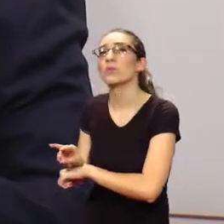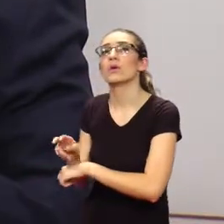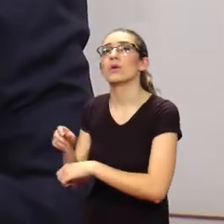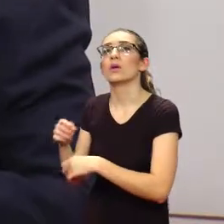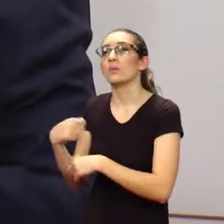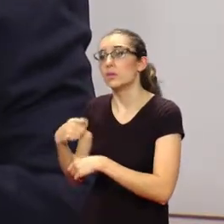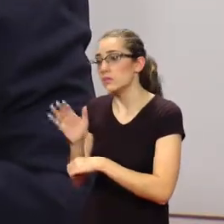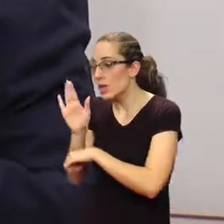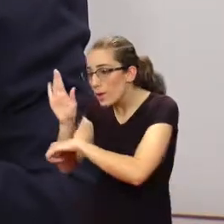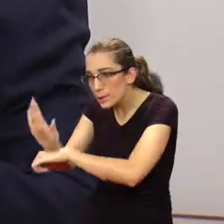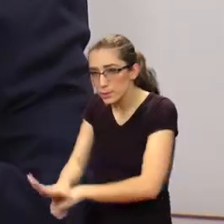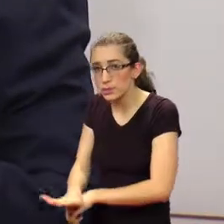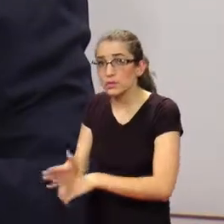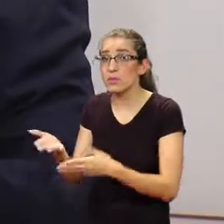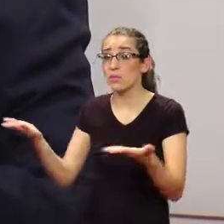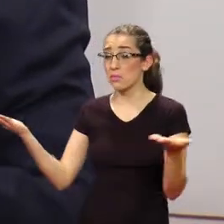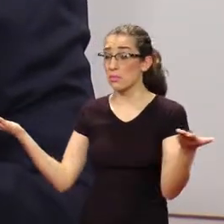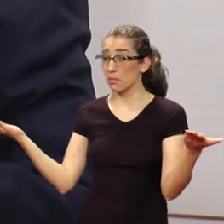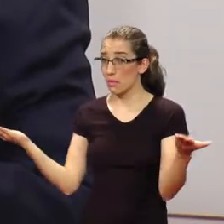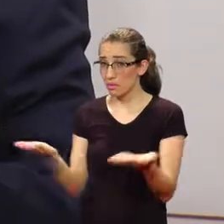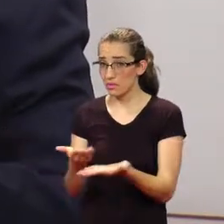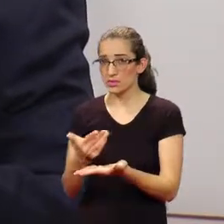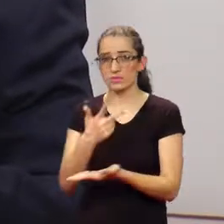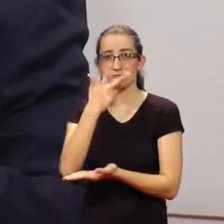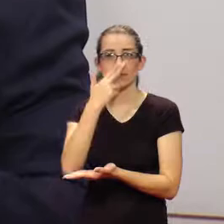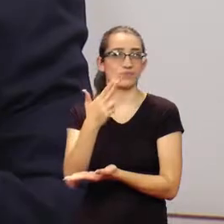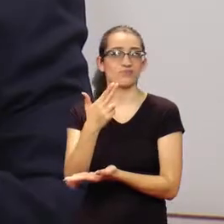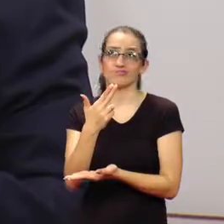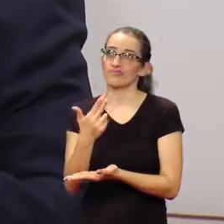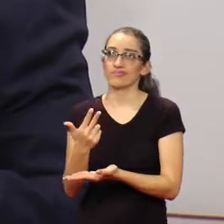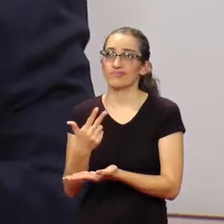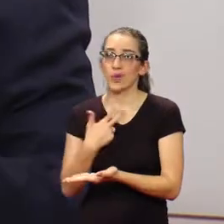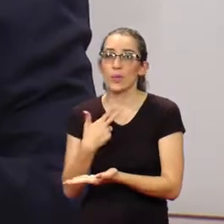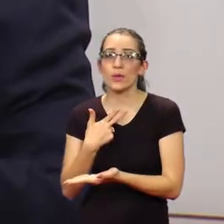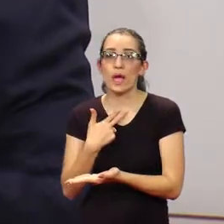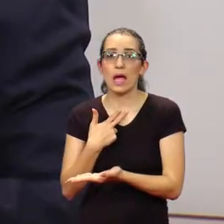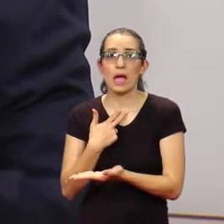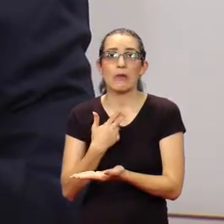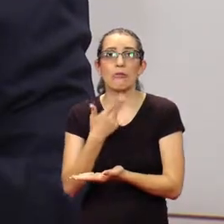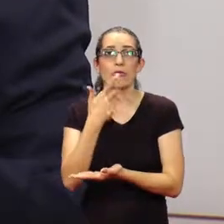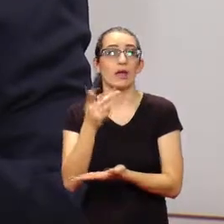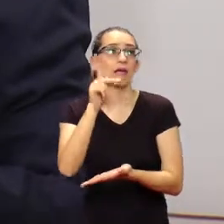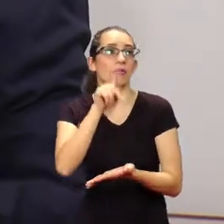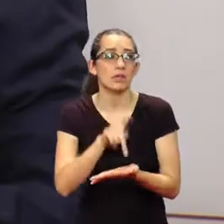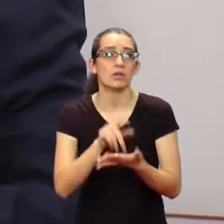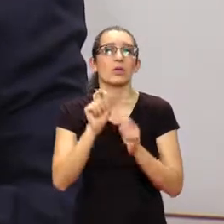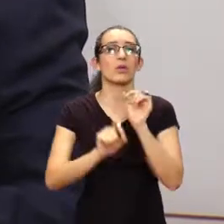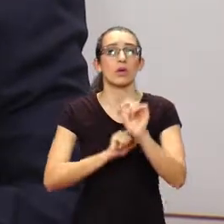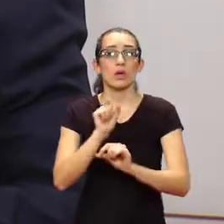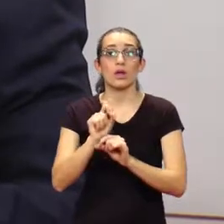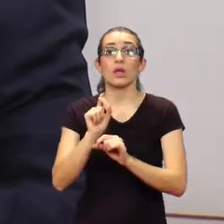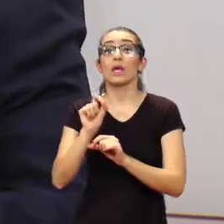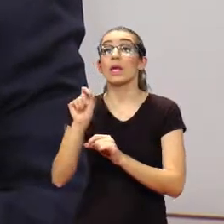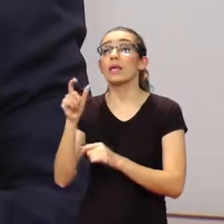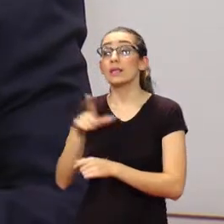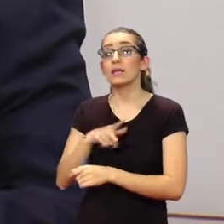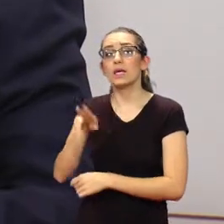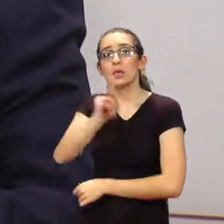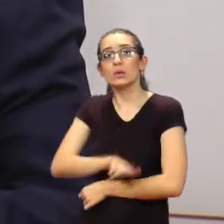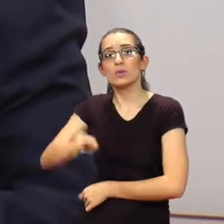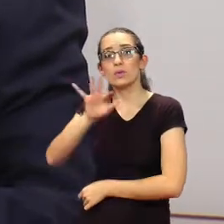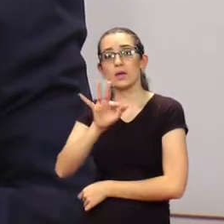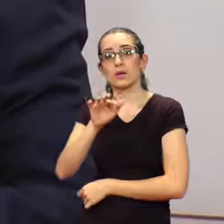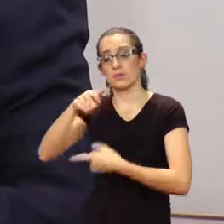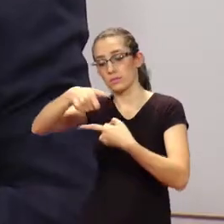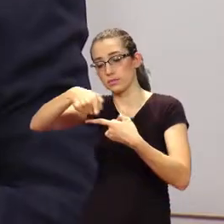de um adulto. E hoje, inequivocamente, um dado que não dá para a gente refutar, o benefício de usar um dentifrício, uma pasta de dente com